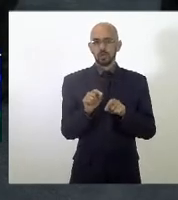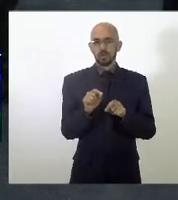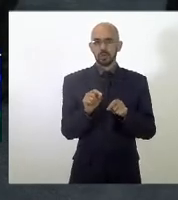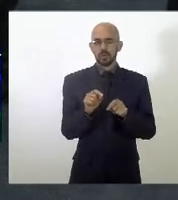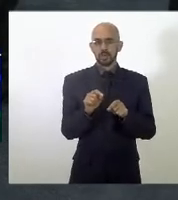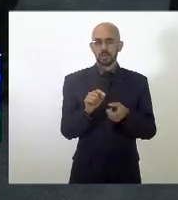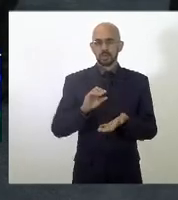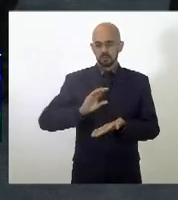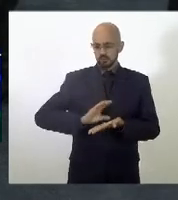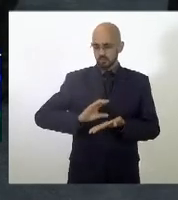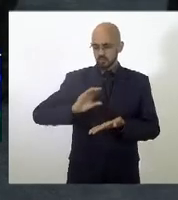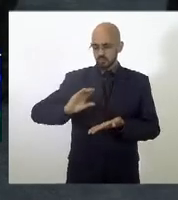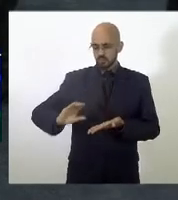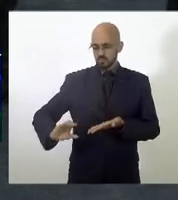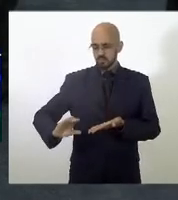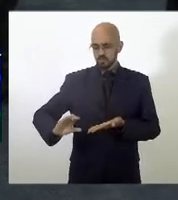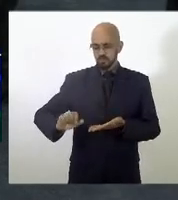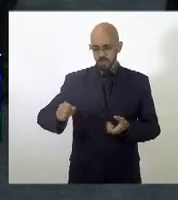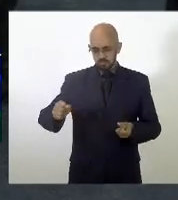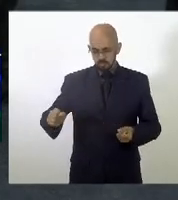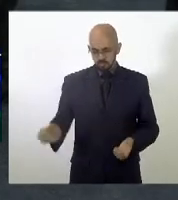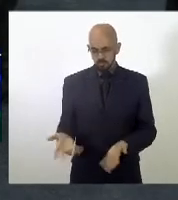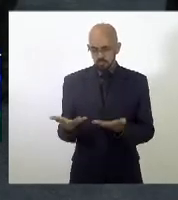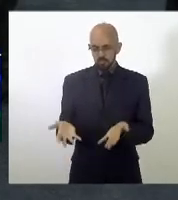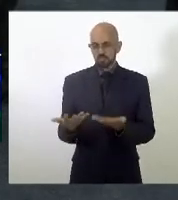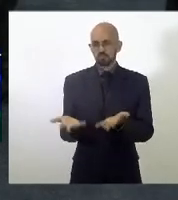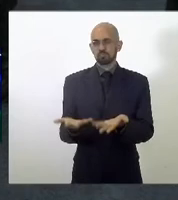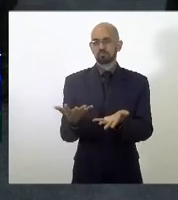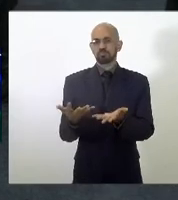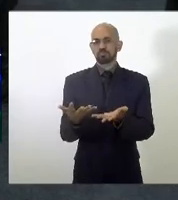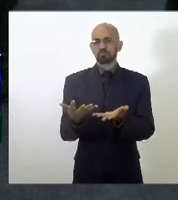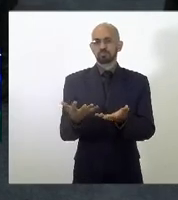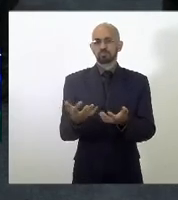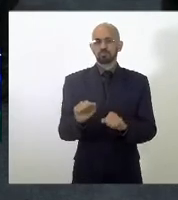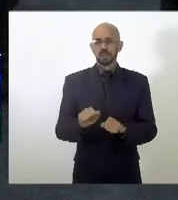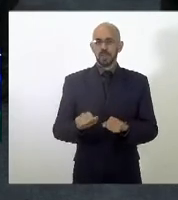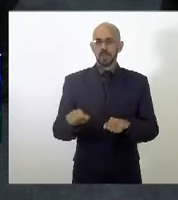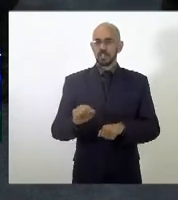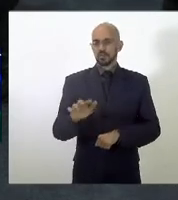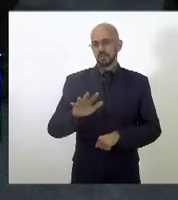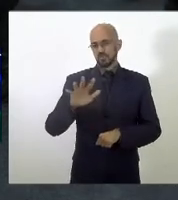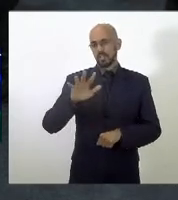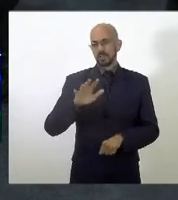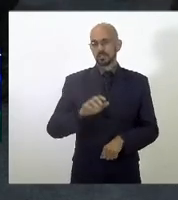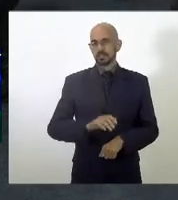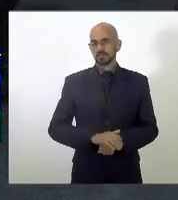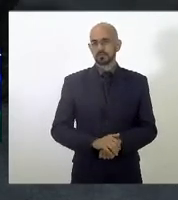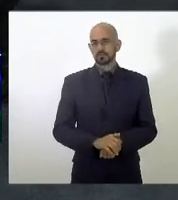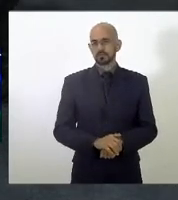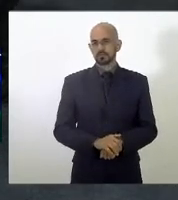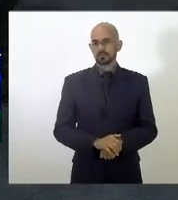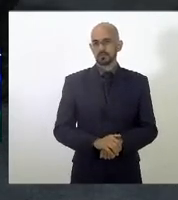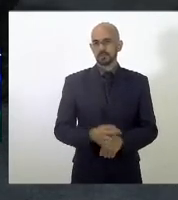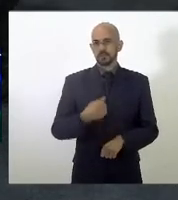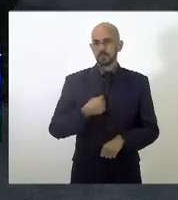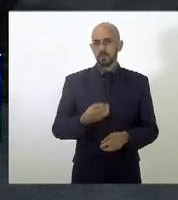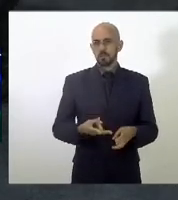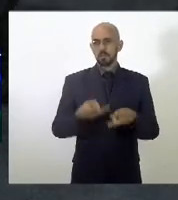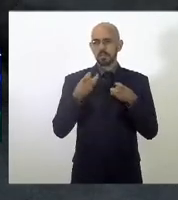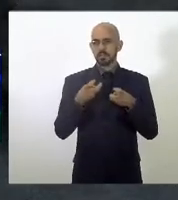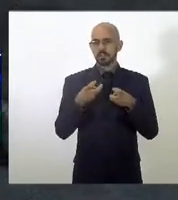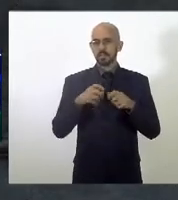fomento dos empreendimentos em território de favela. E verifico isso